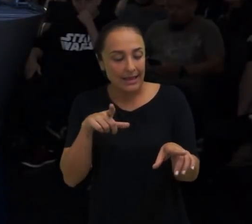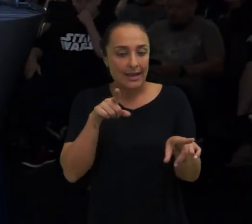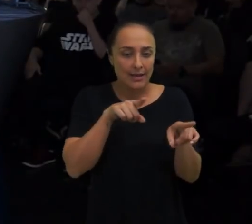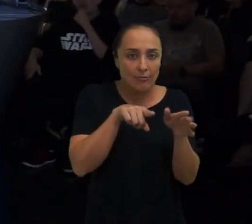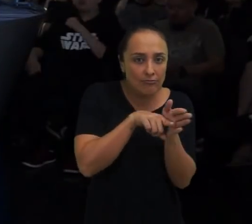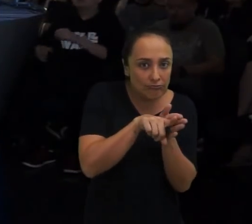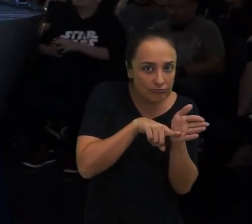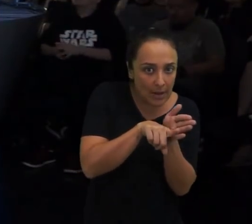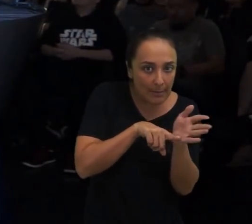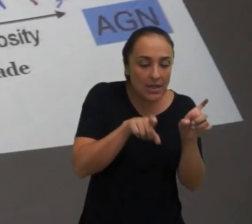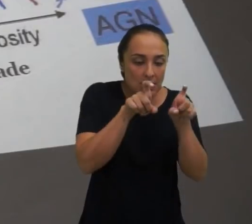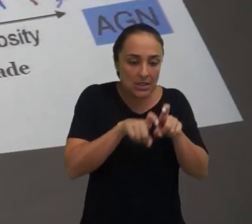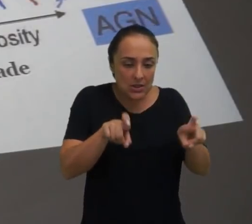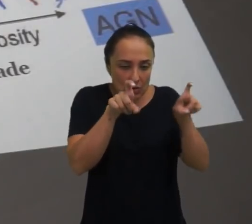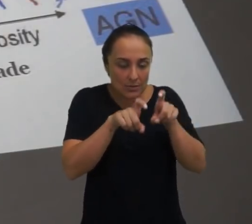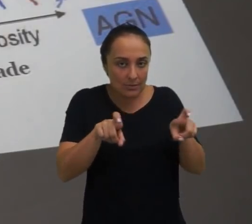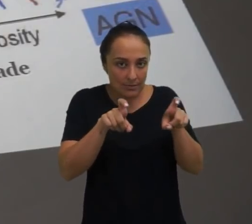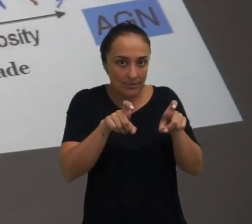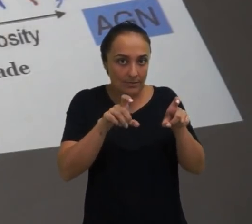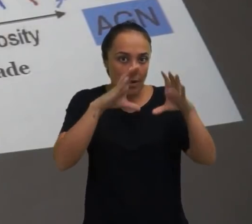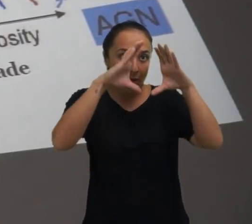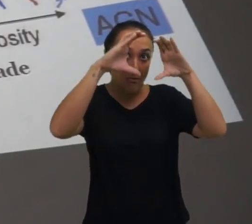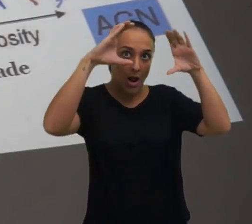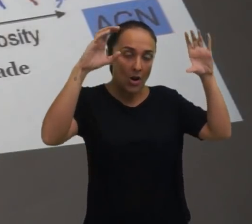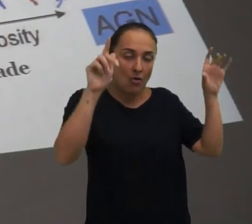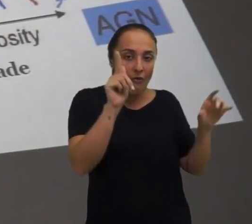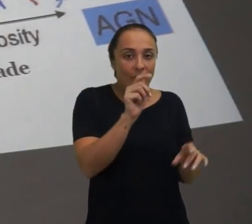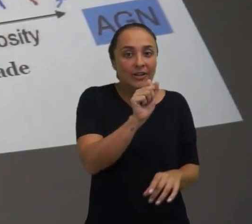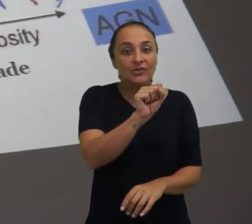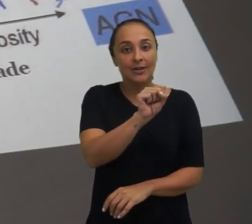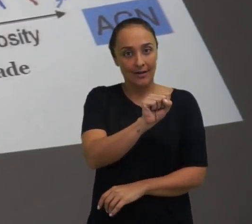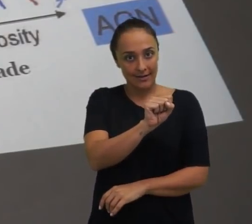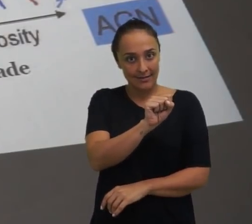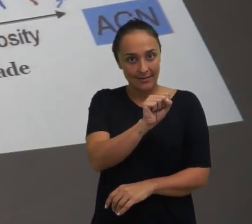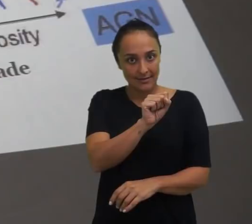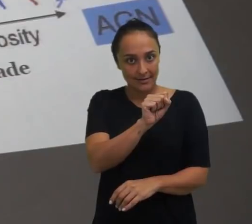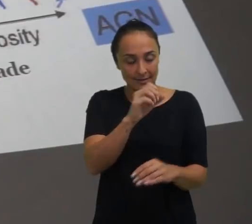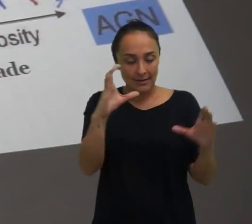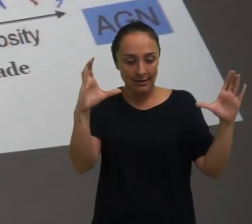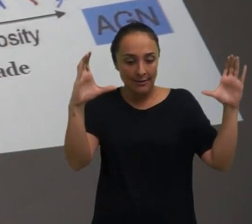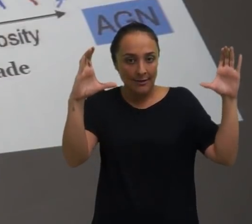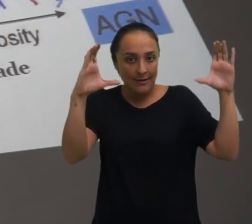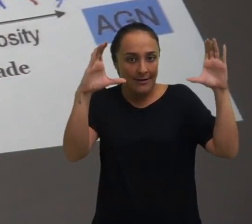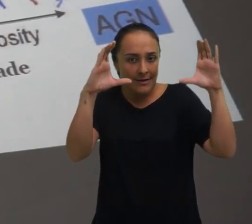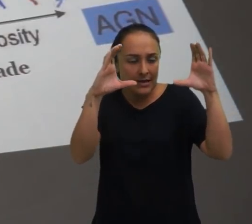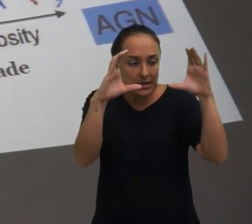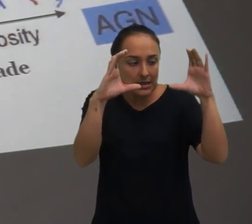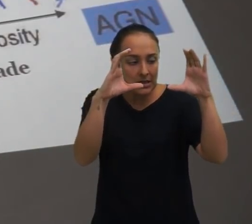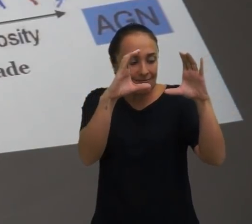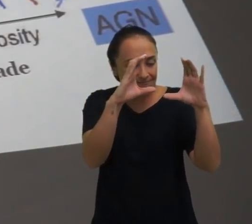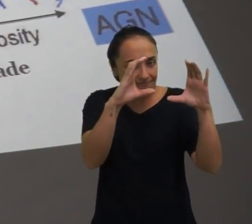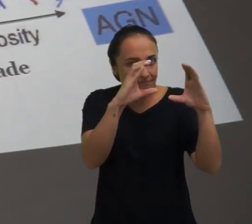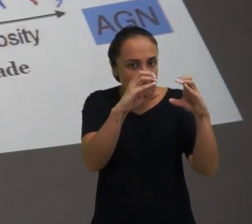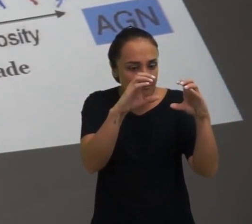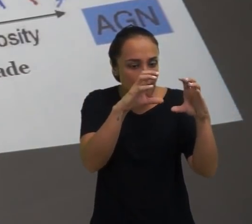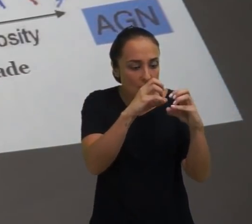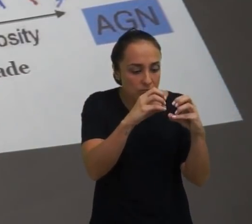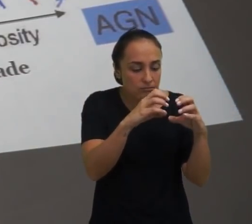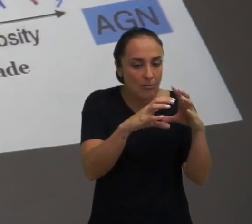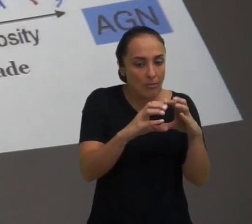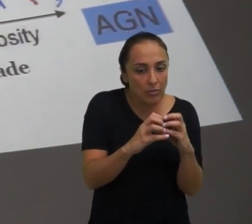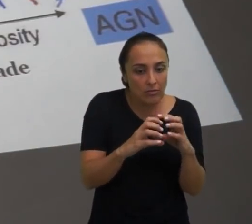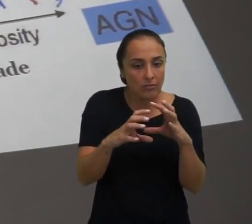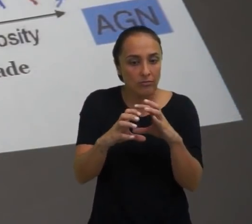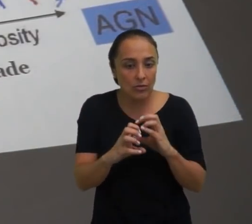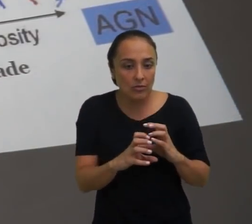galáxia vai crescendo com o tempo. Tá? Então, aí os astrônomos fazem um gráfico aqui chamado função de luminosidade. O nome parece complexo,